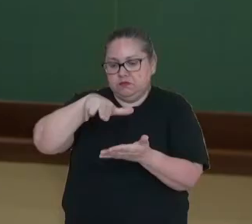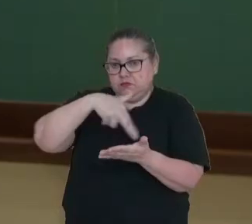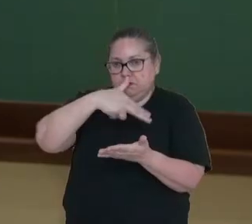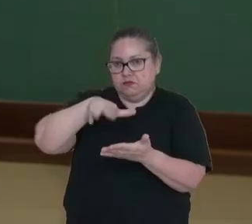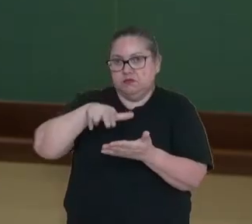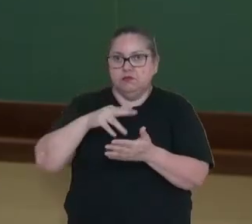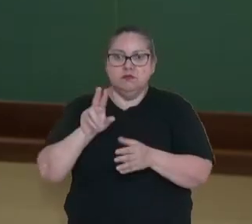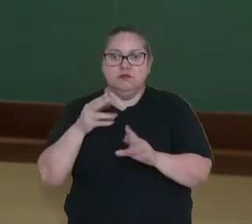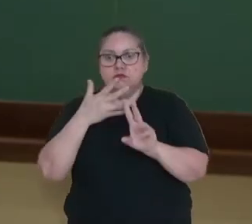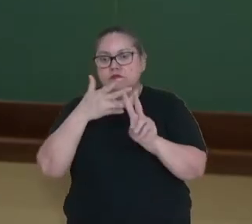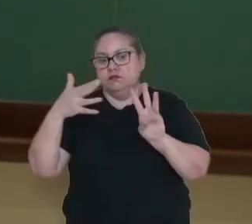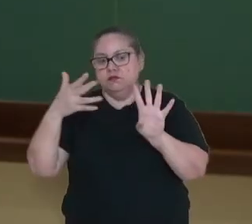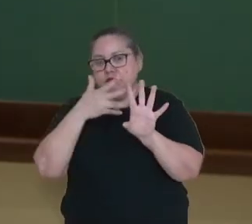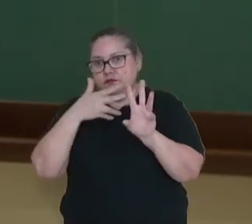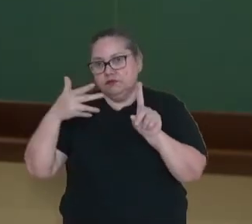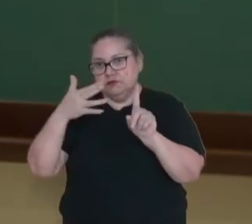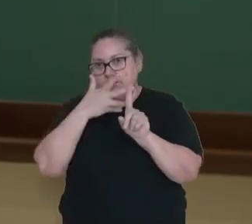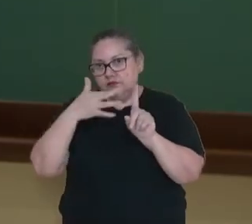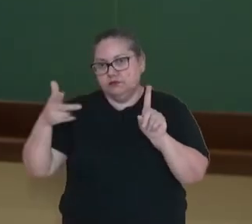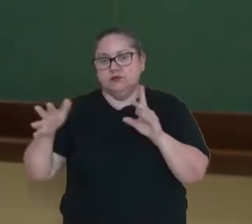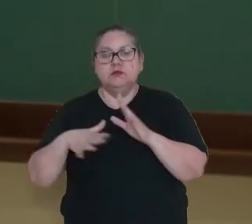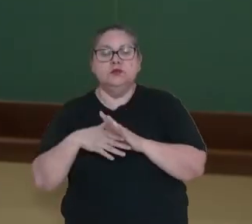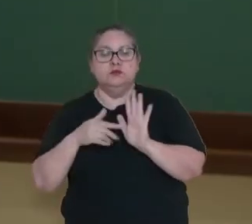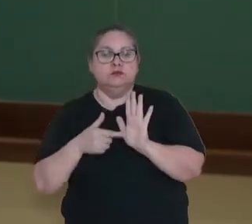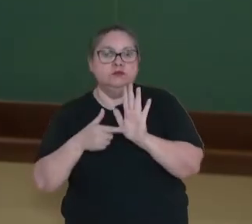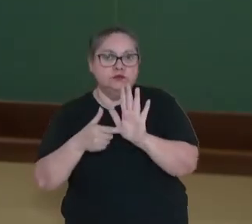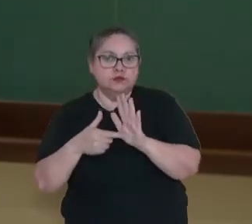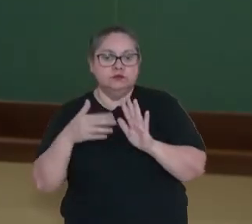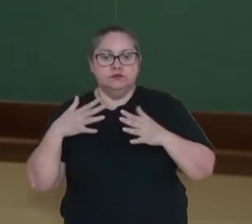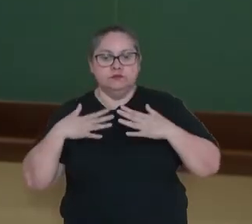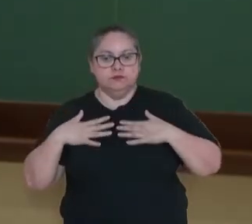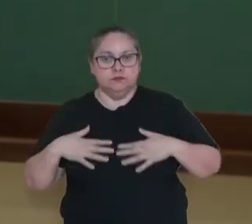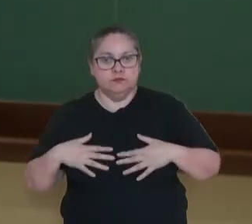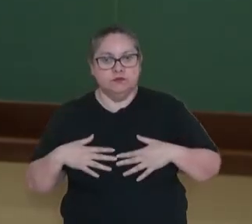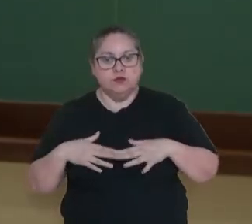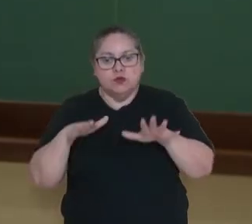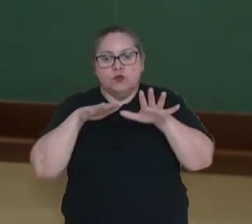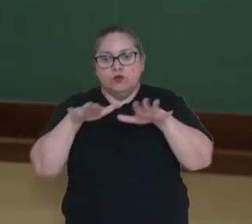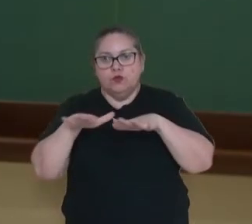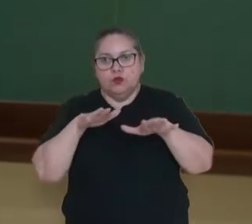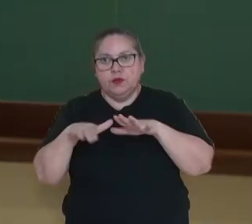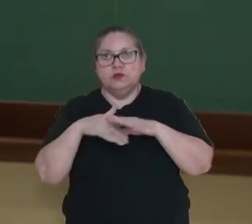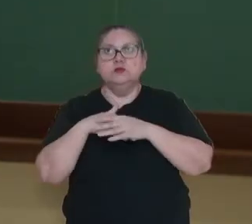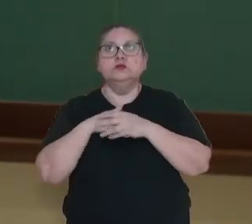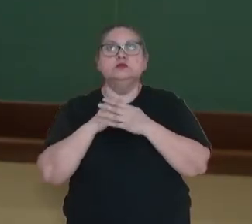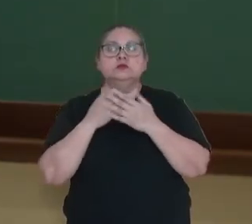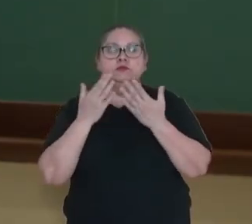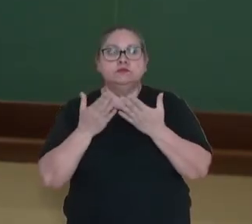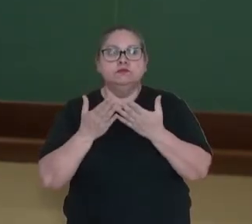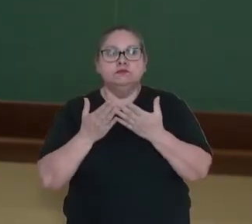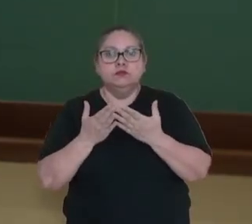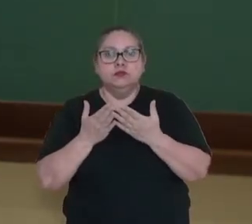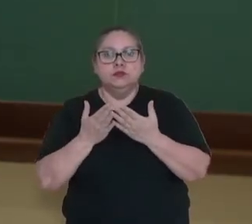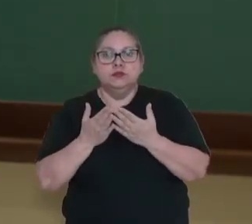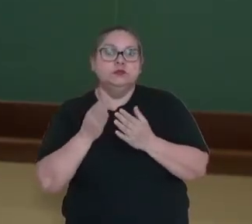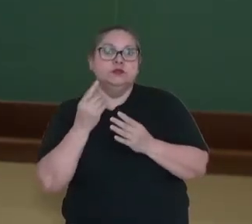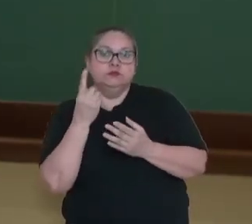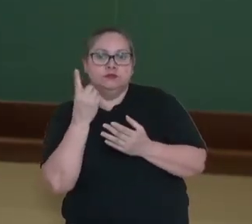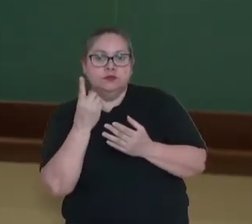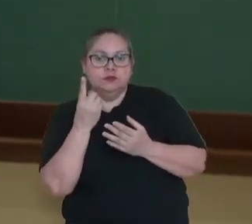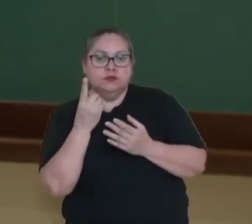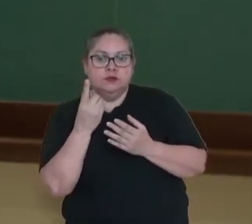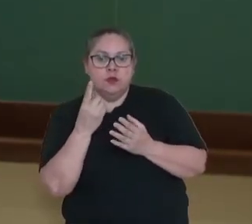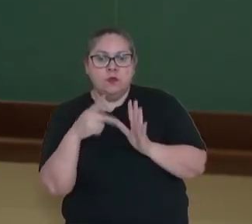não verbal, certo? Na sua expressão corporal. Então, o movimento é um dos elementos